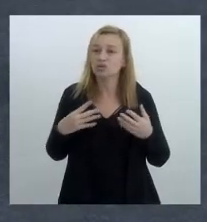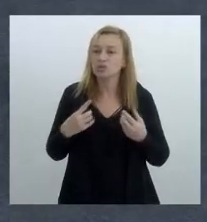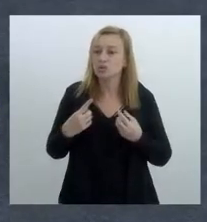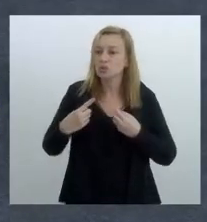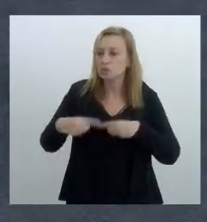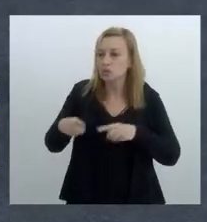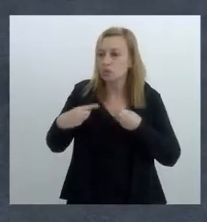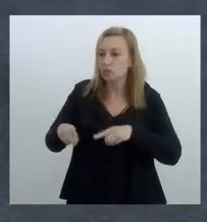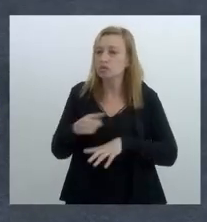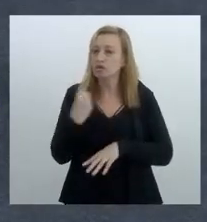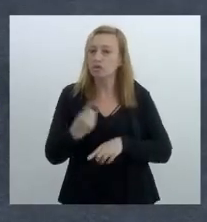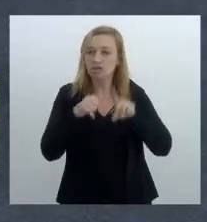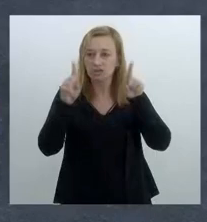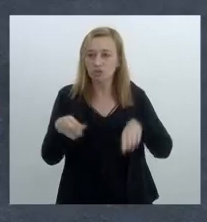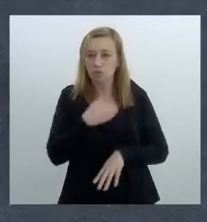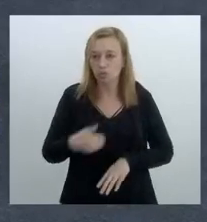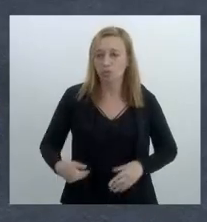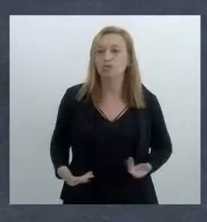servidores públicos.